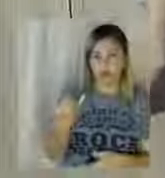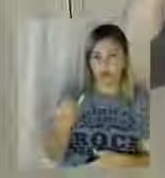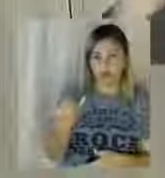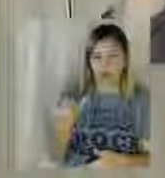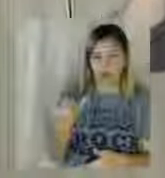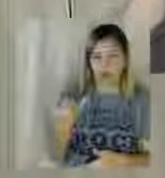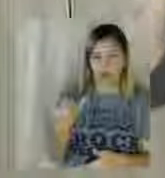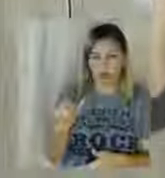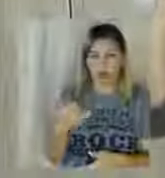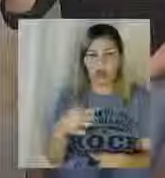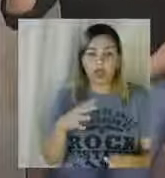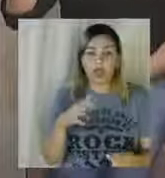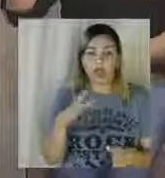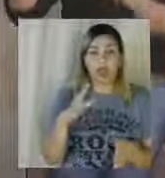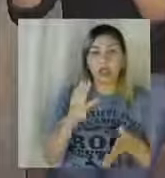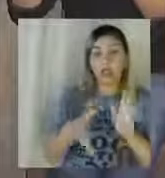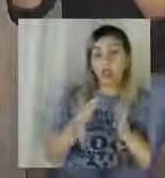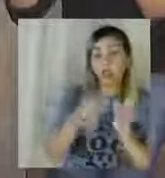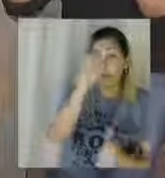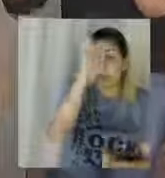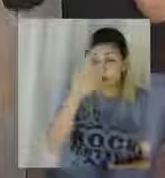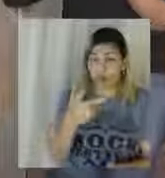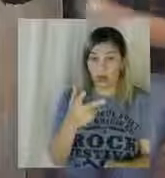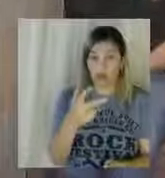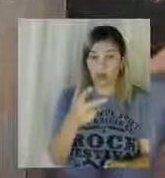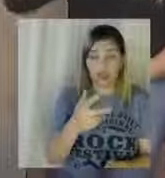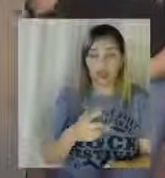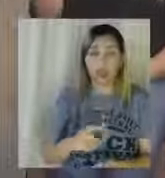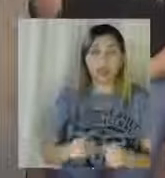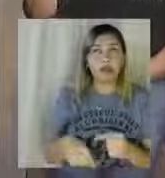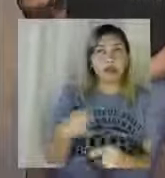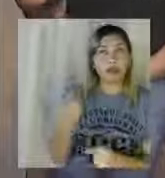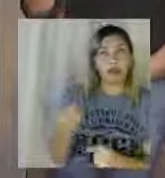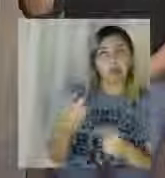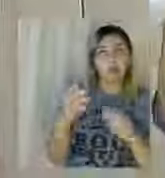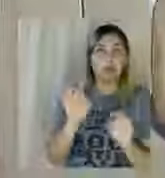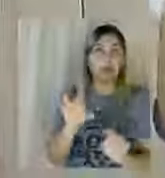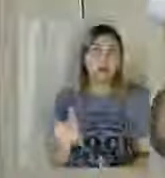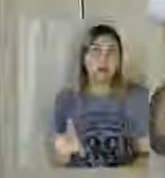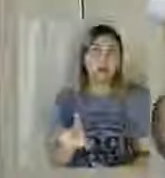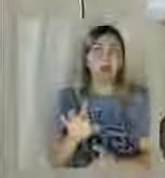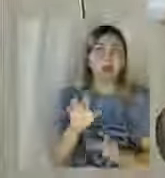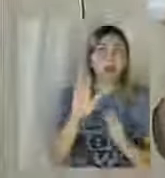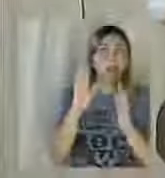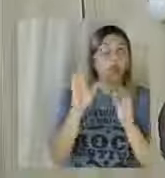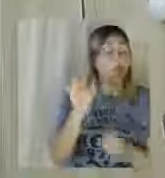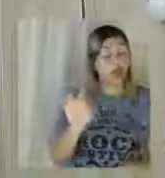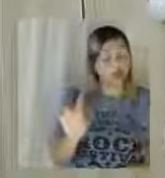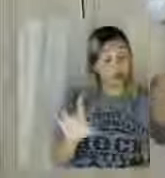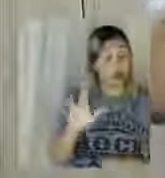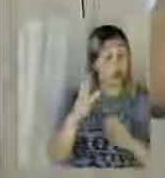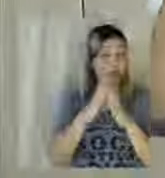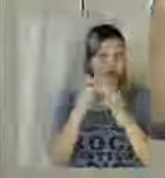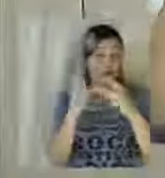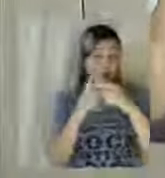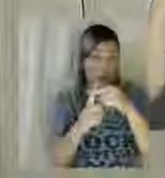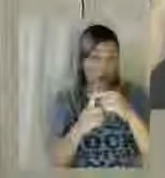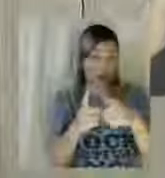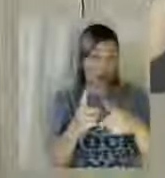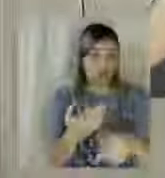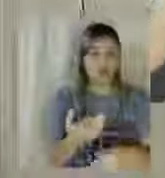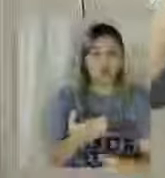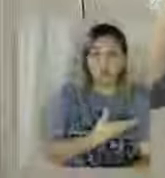aprender Libras. Depois eu aprendi só na igreja, Testemunha de Jeová. Eu ia com um